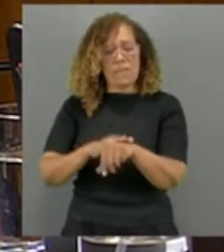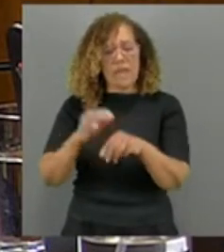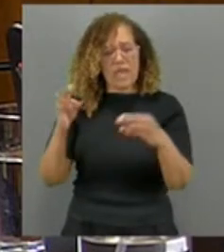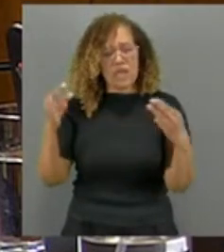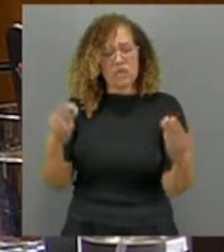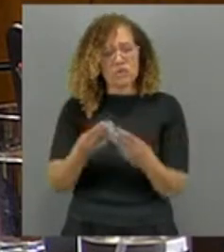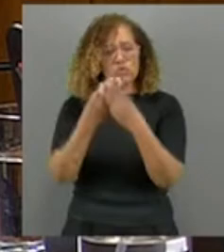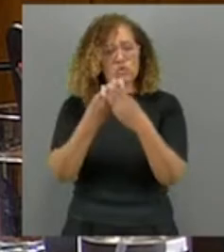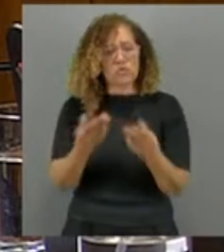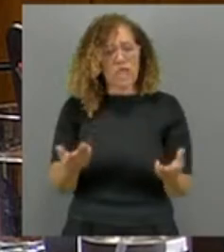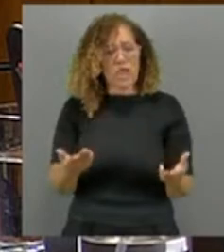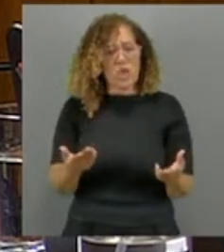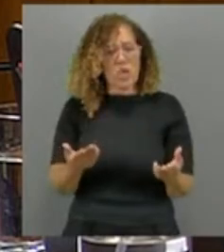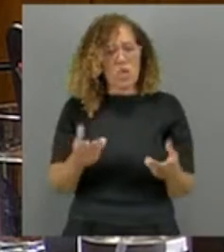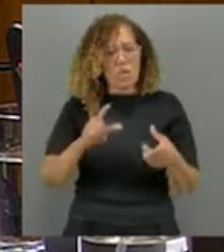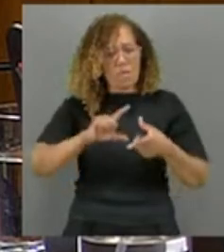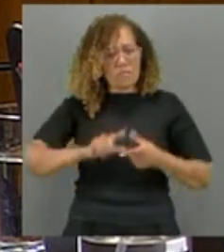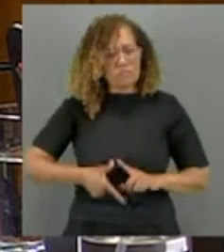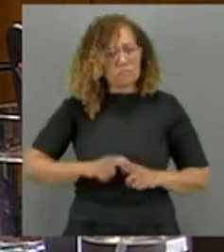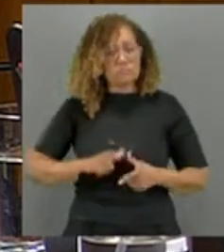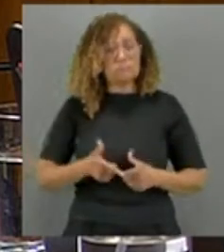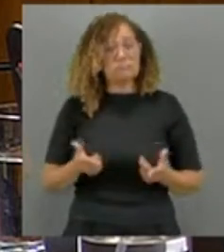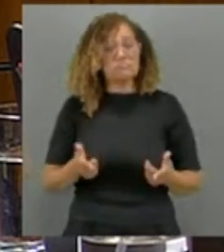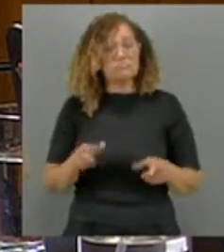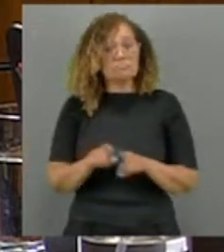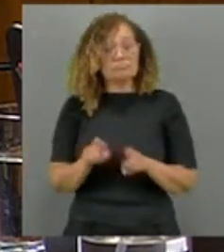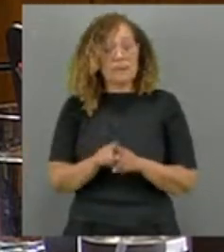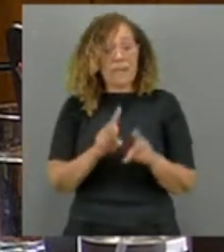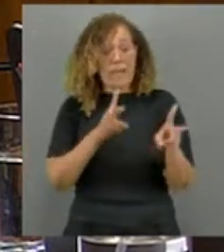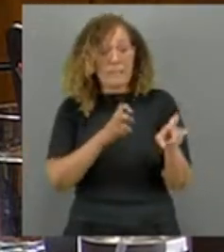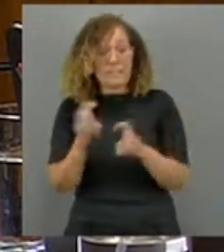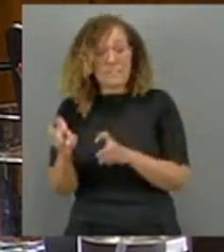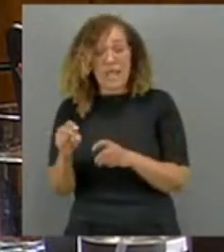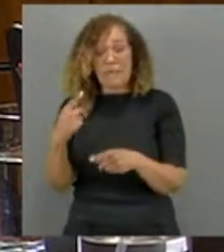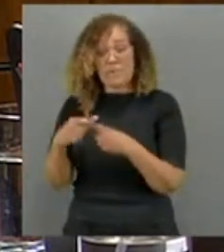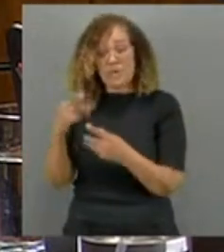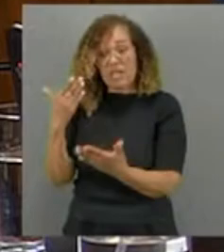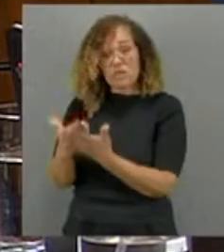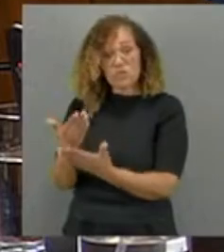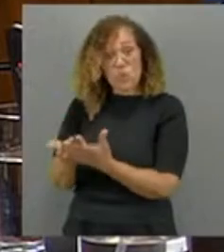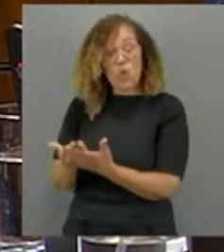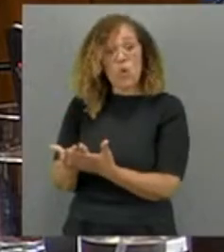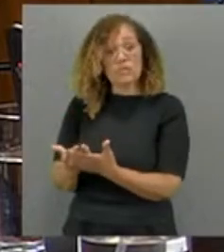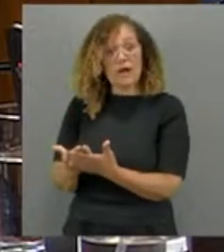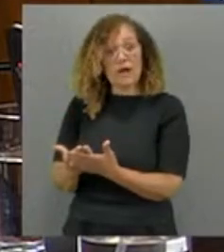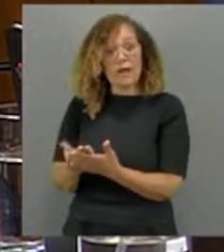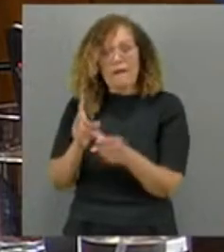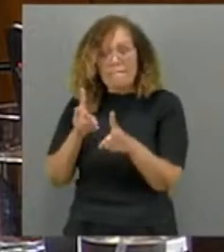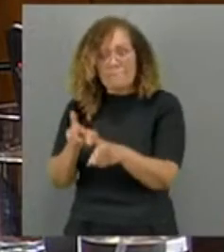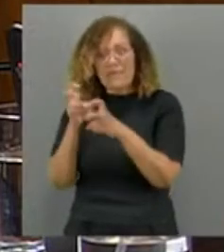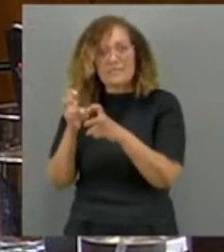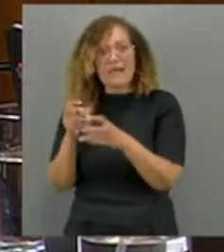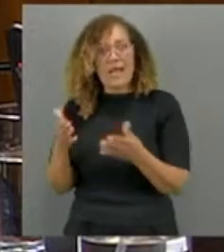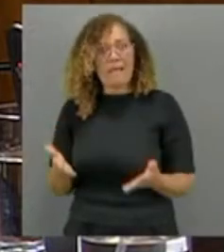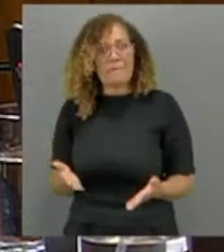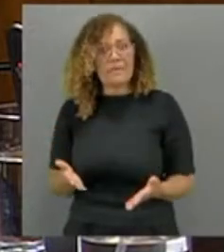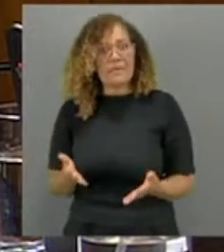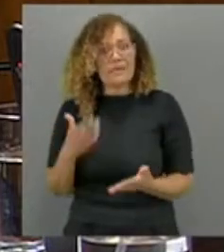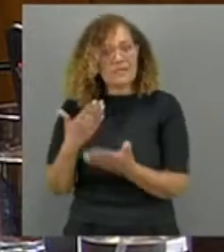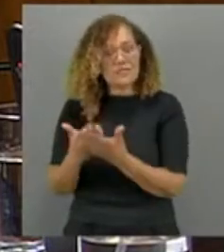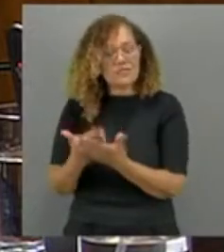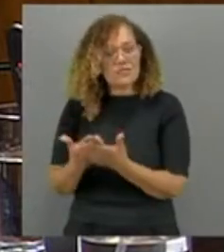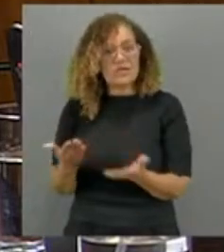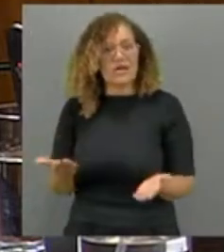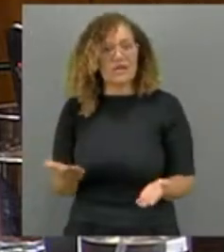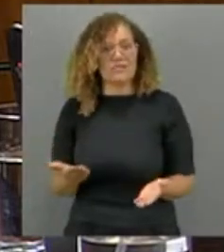que judeus, estudantes judeus, identificados como tal pela sua raça, possam